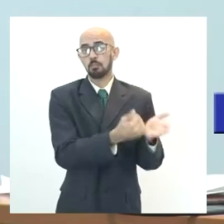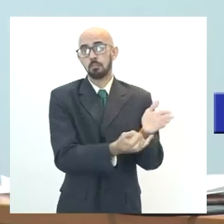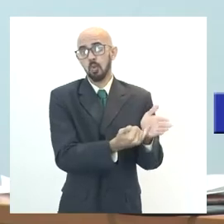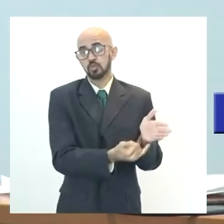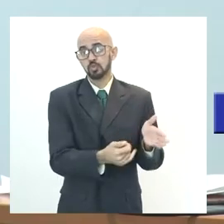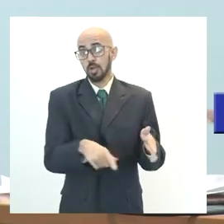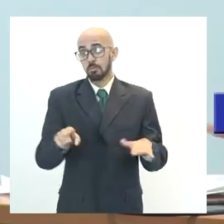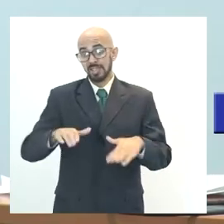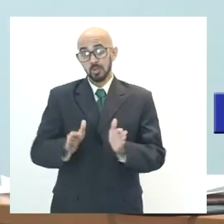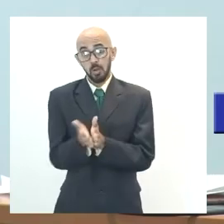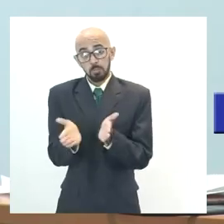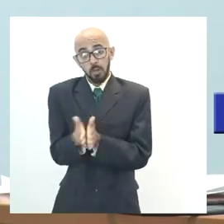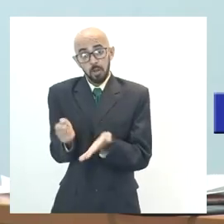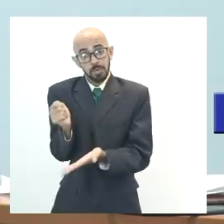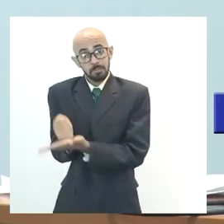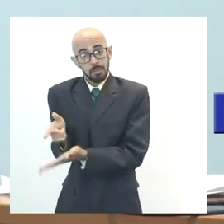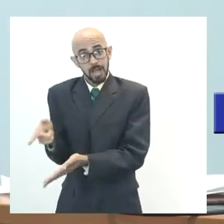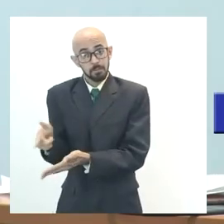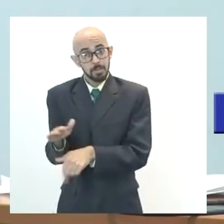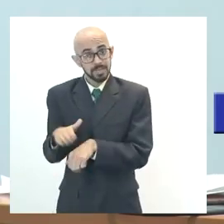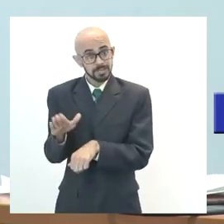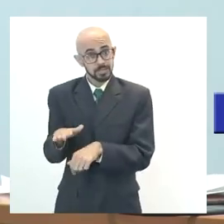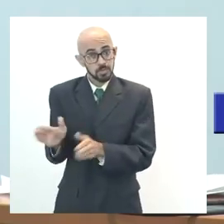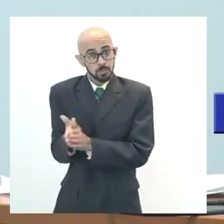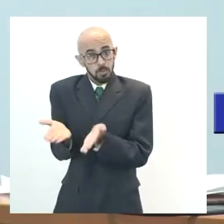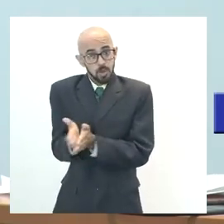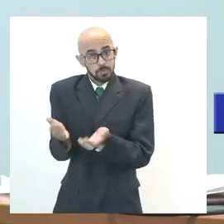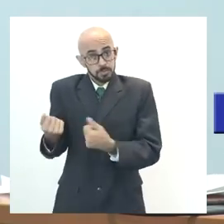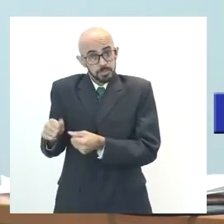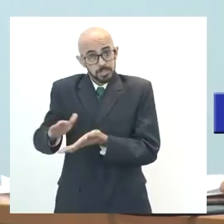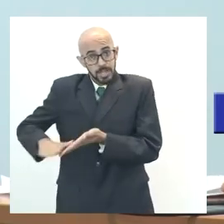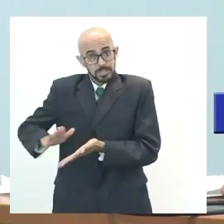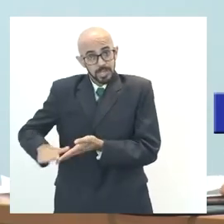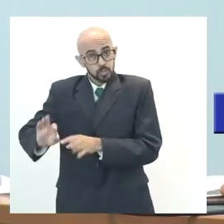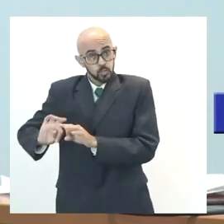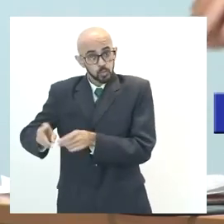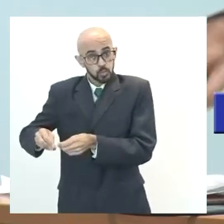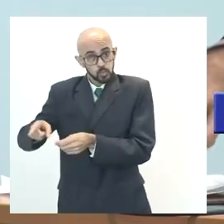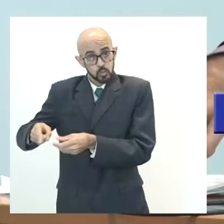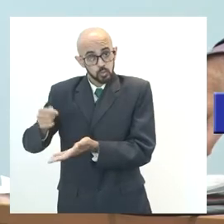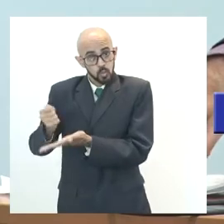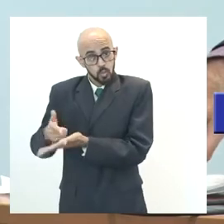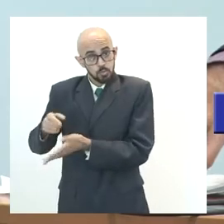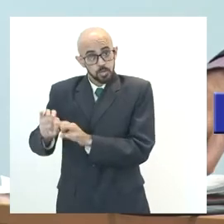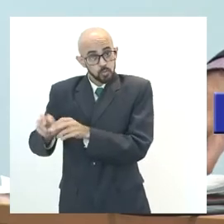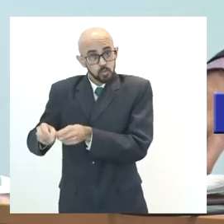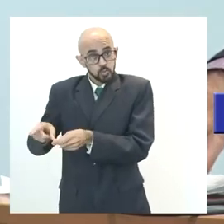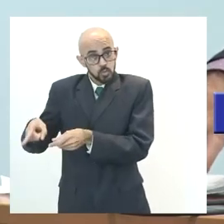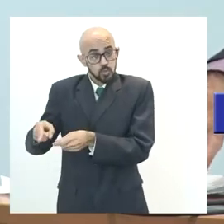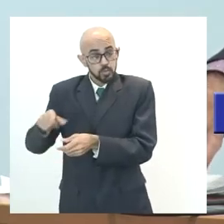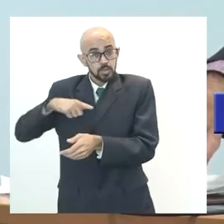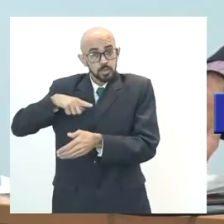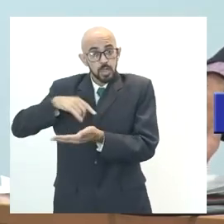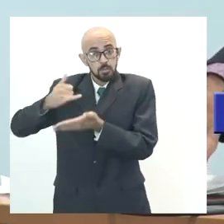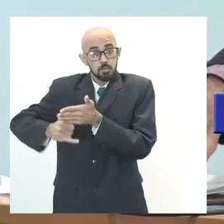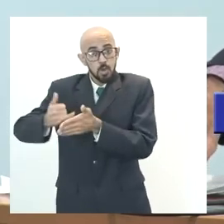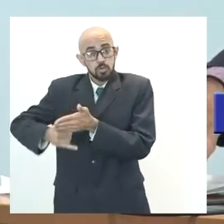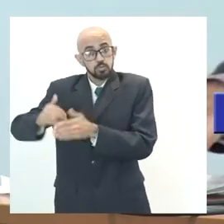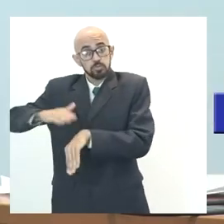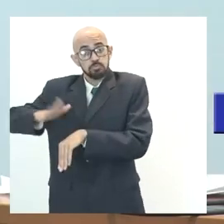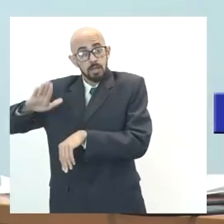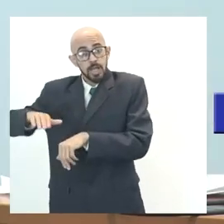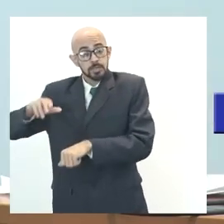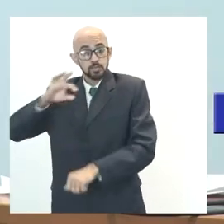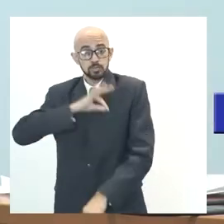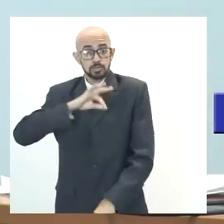e o Pobre como ele não poupa ele tem que gastar tudo para sobreviver ele tá gastando tudo e aí tem uma parcela de tributo muito maior proporcionalmente